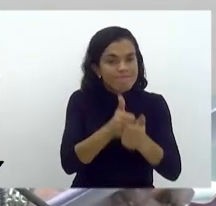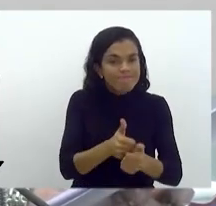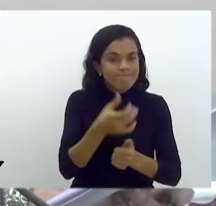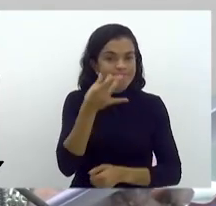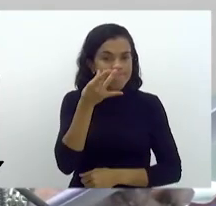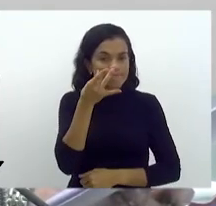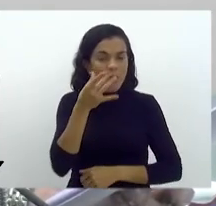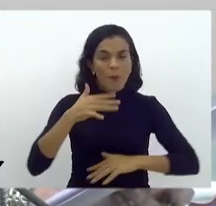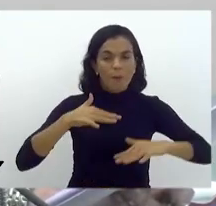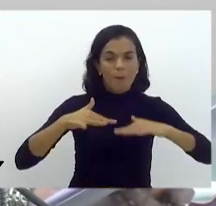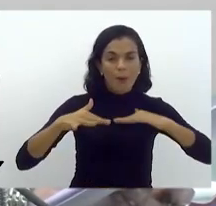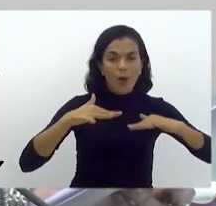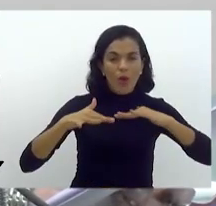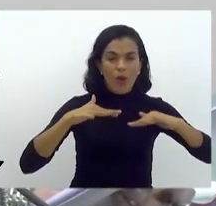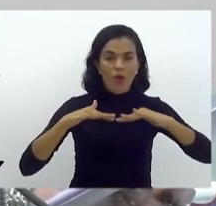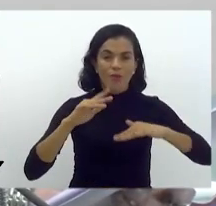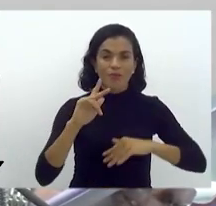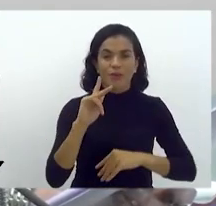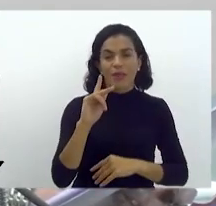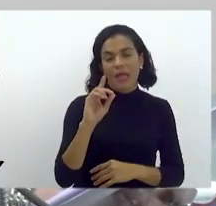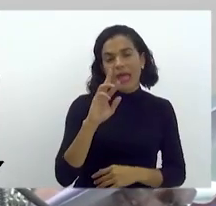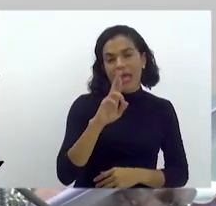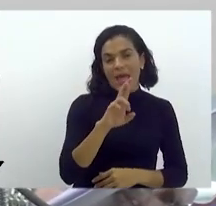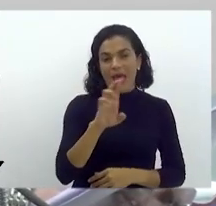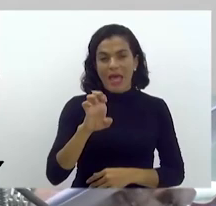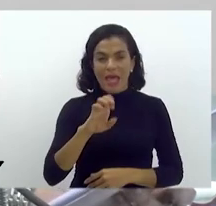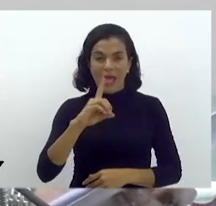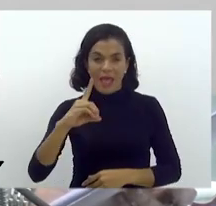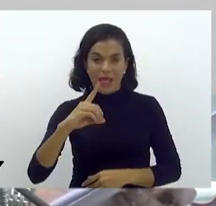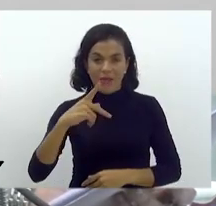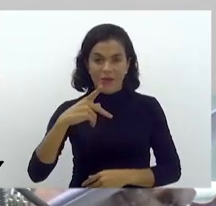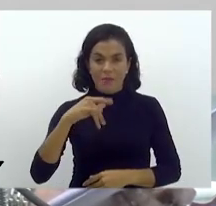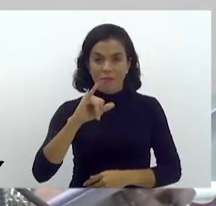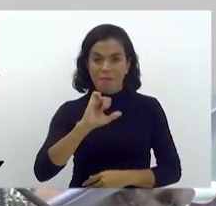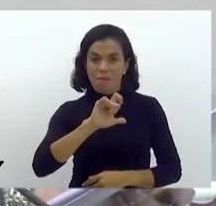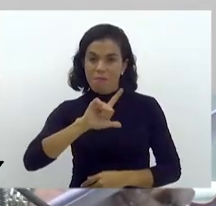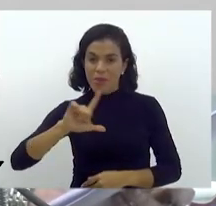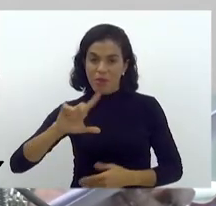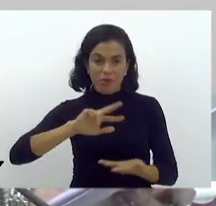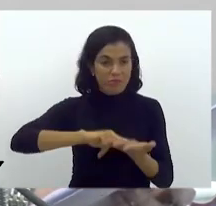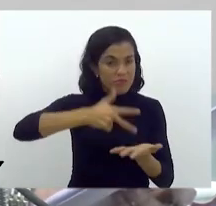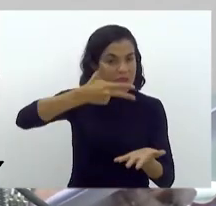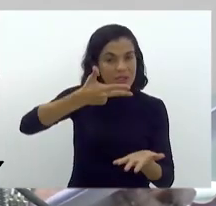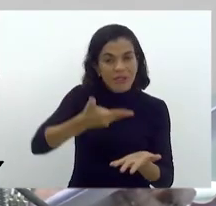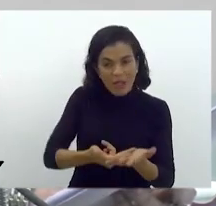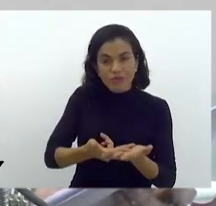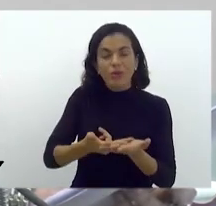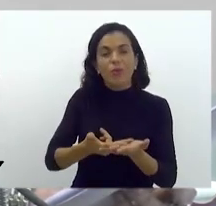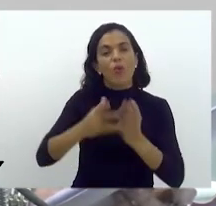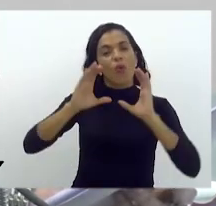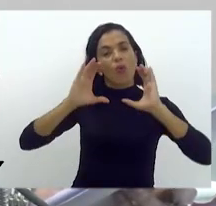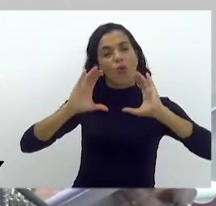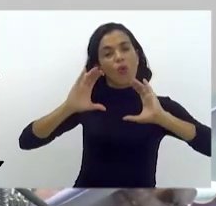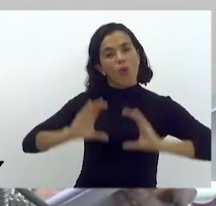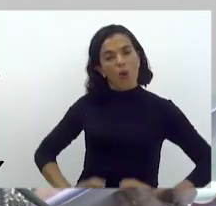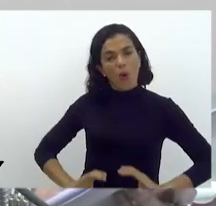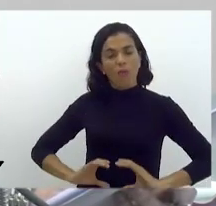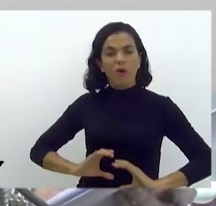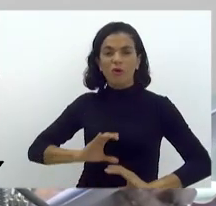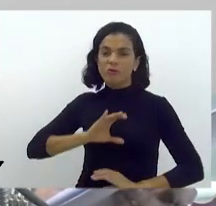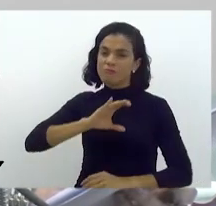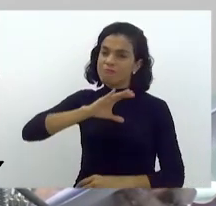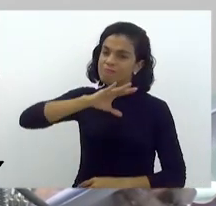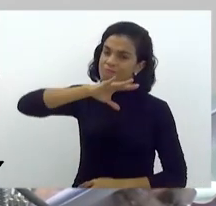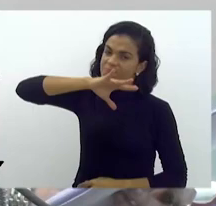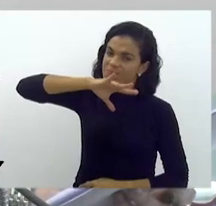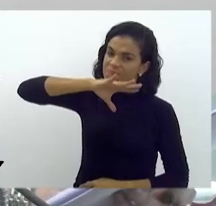questão desse movimento Red buill que tá traduzido aí é pelo um comportamento que não